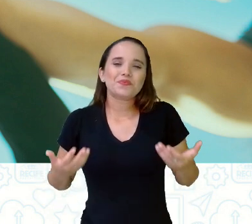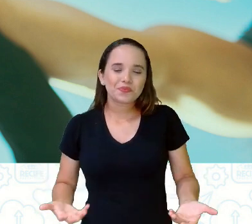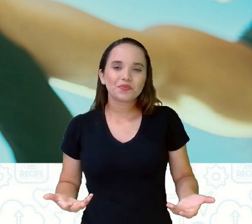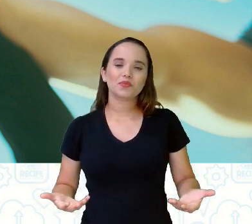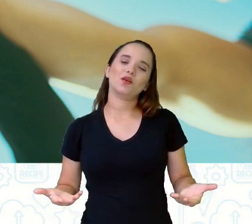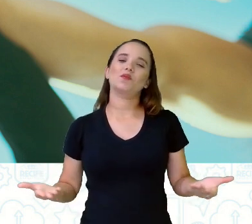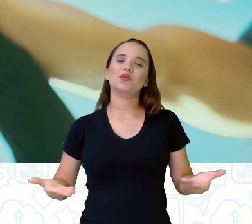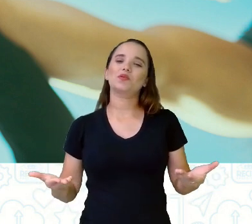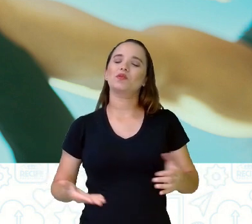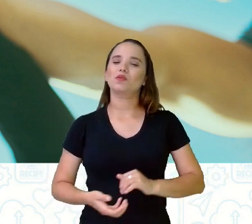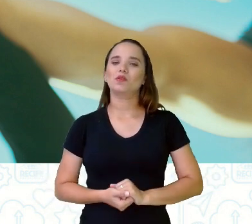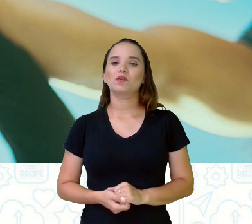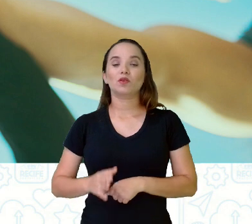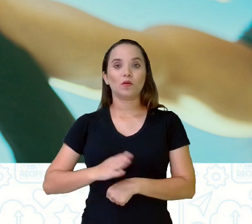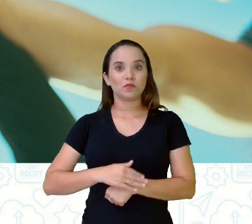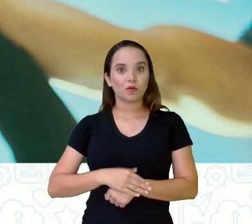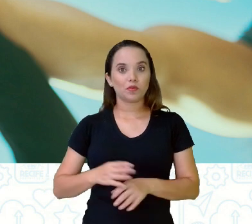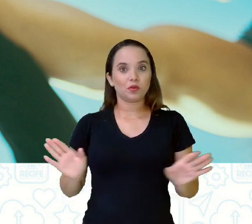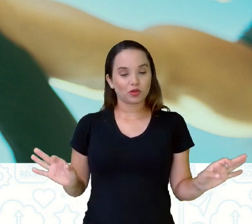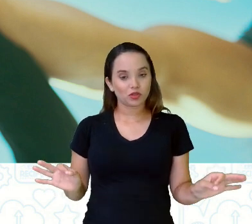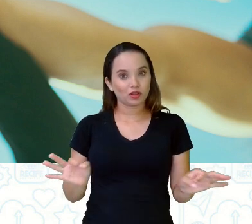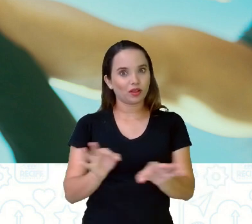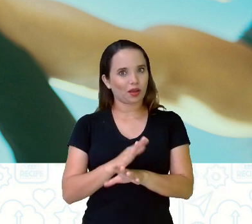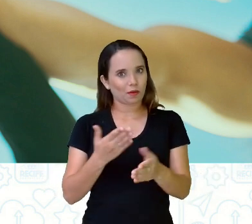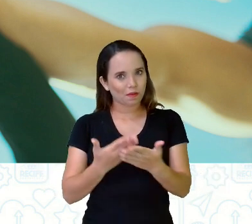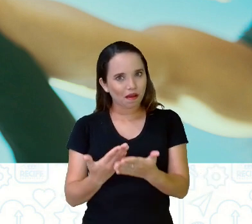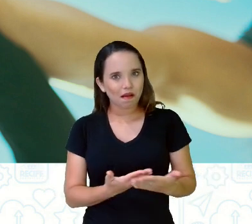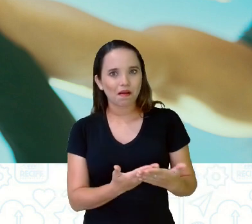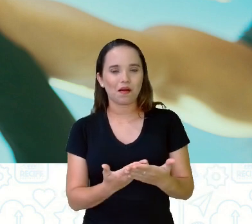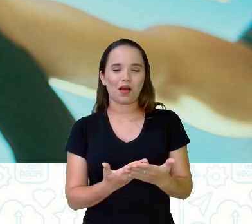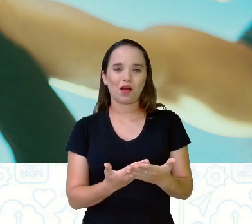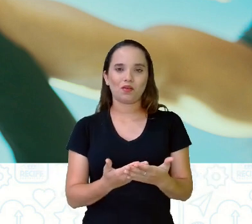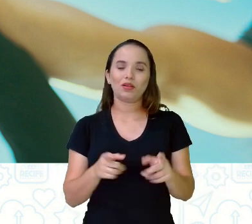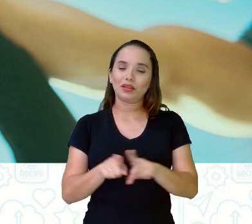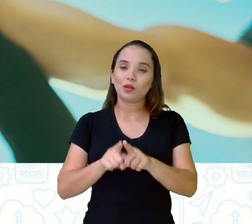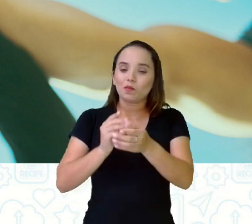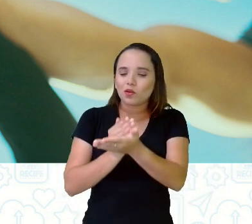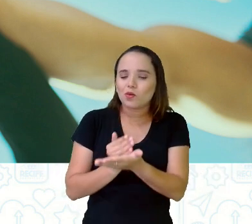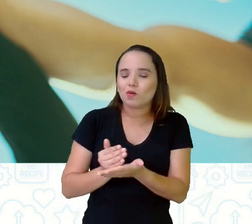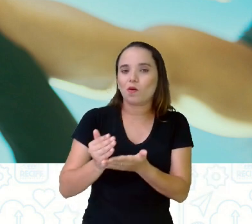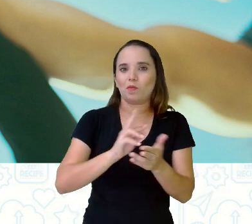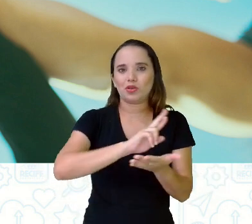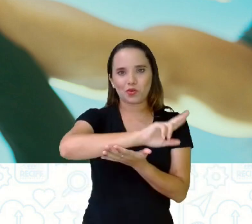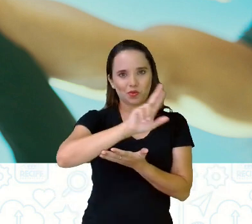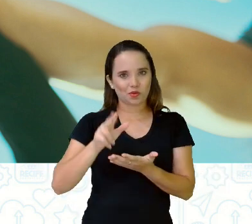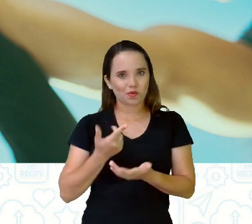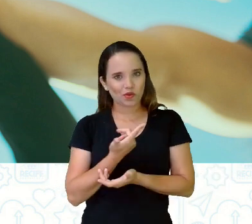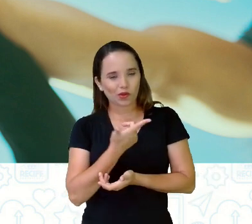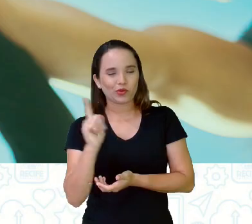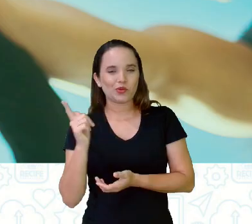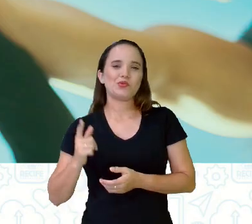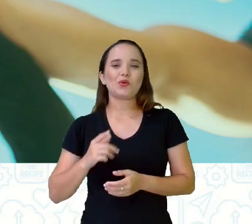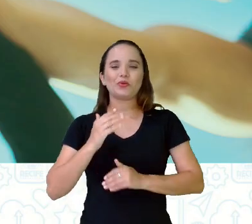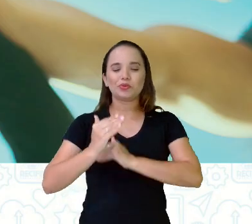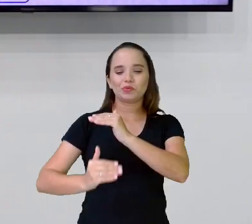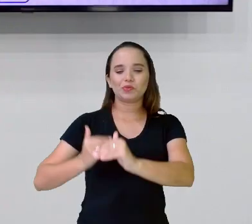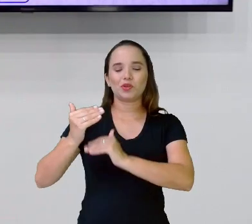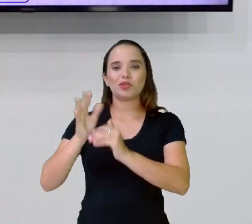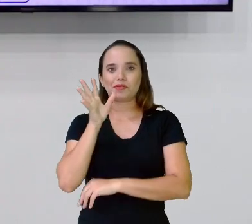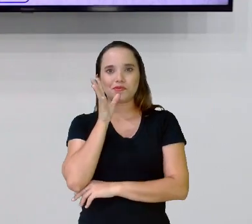né, a esse fim dessa aula, né, e começo aí de vários outros, né, processos